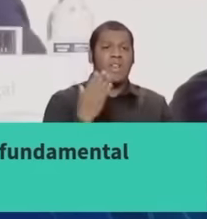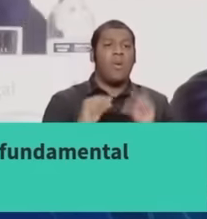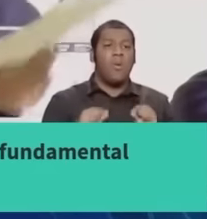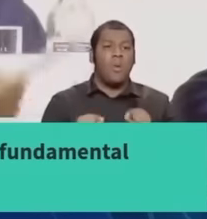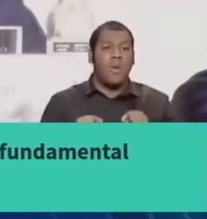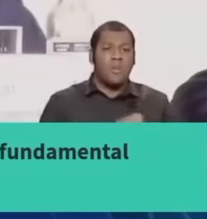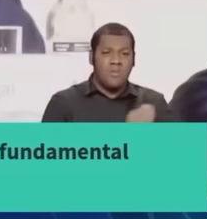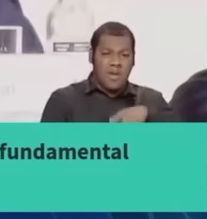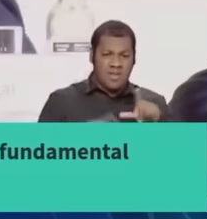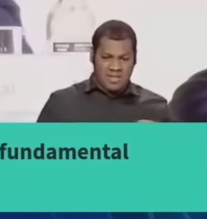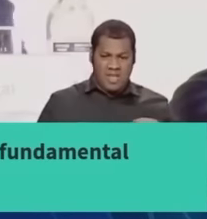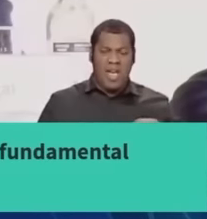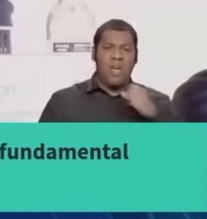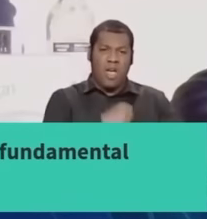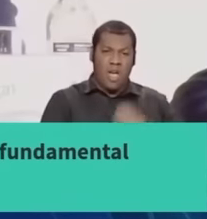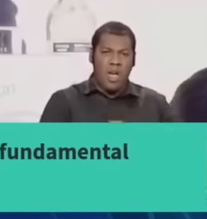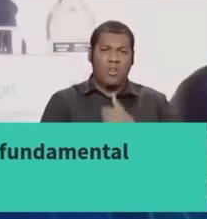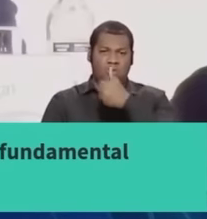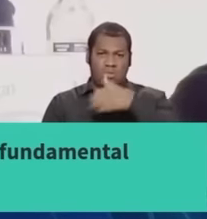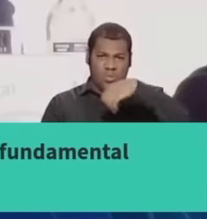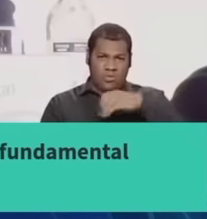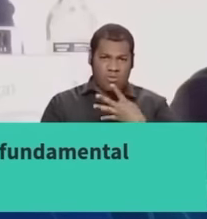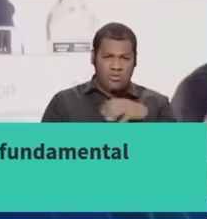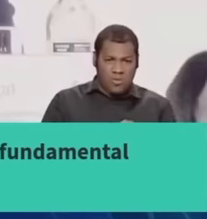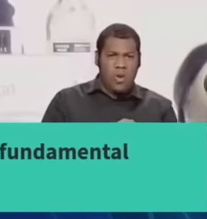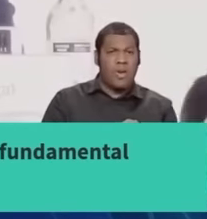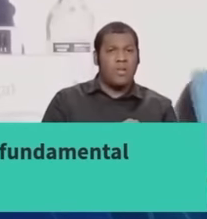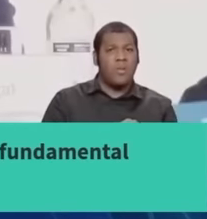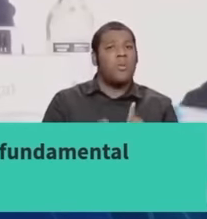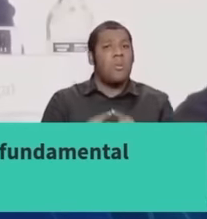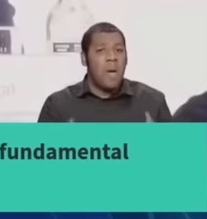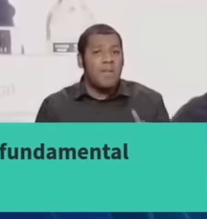em 1948 e não é capaz de resolver o problema da ocupação do Estado palestino.